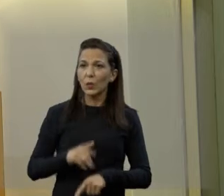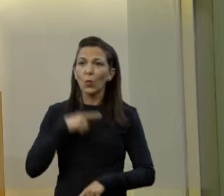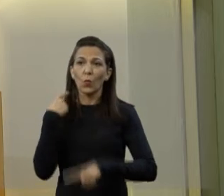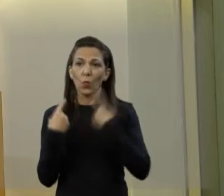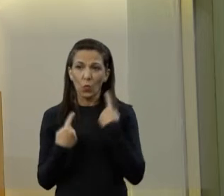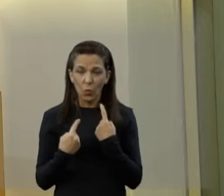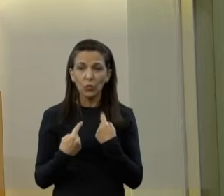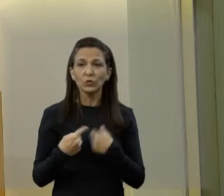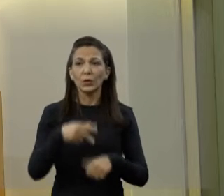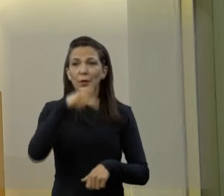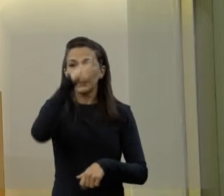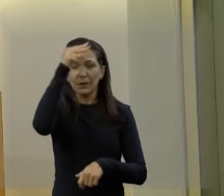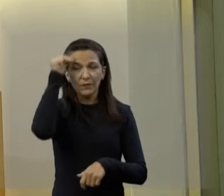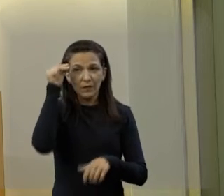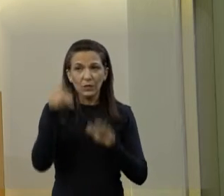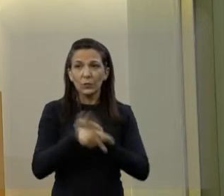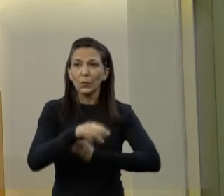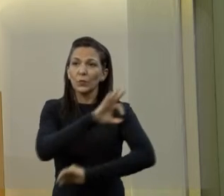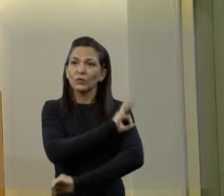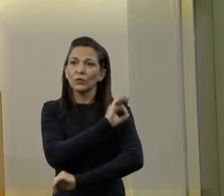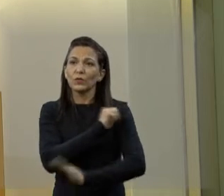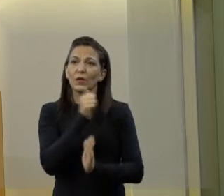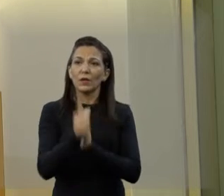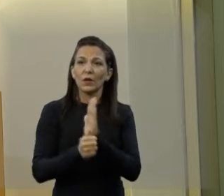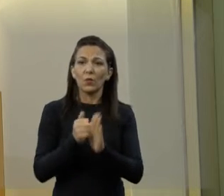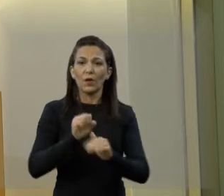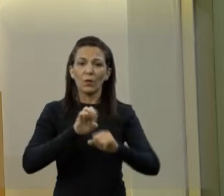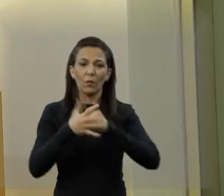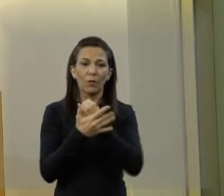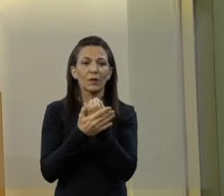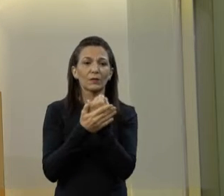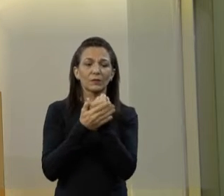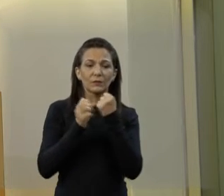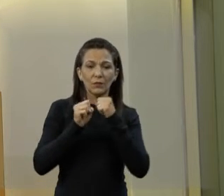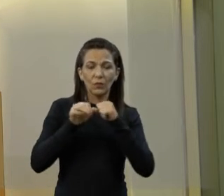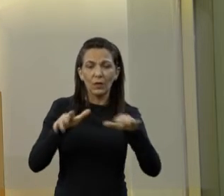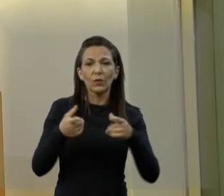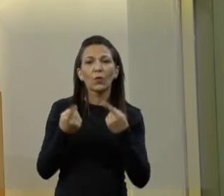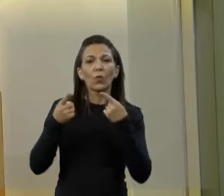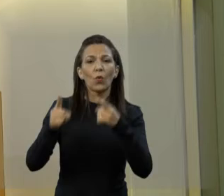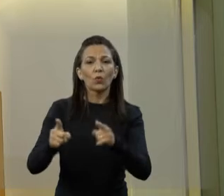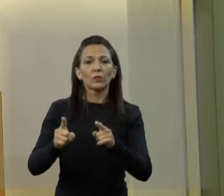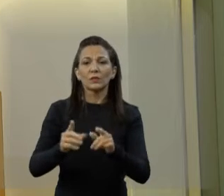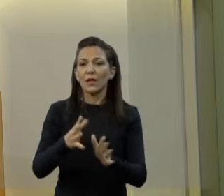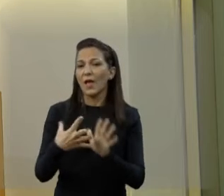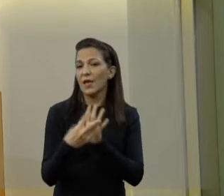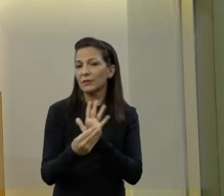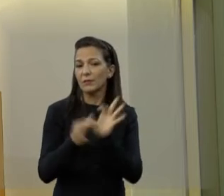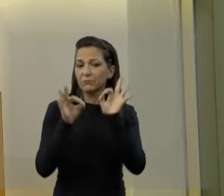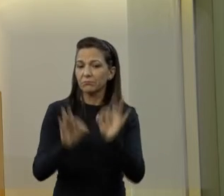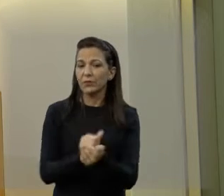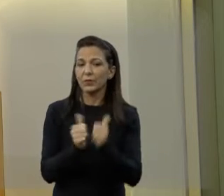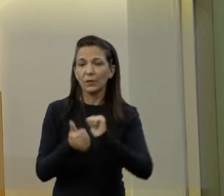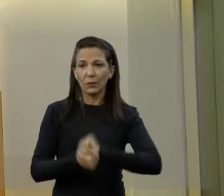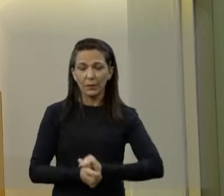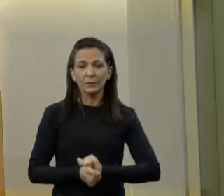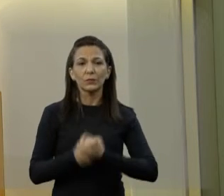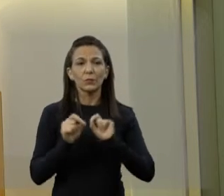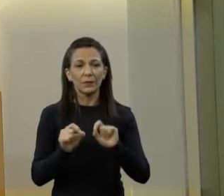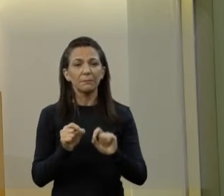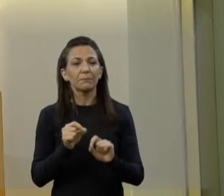a sendo exemplo de combate esta pandemia Oi e aí chega aqui como se a gente tivesse executado orçamento normal como se tivesse previsto